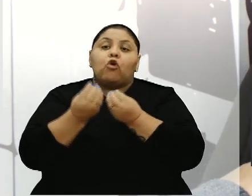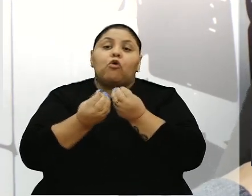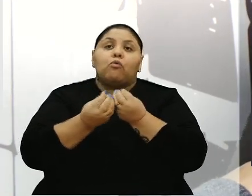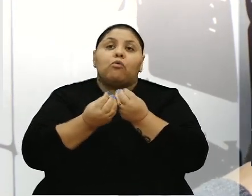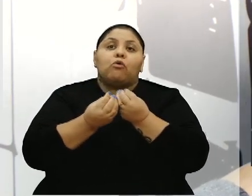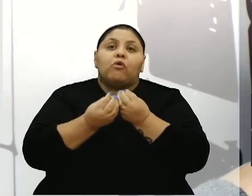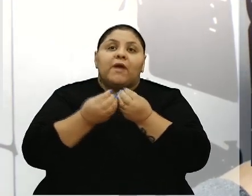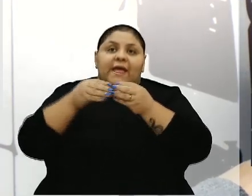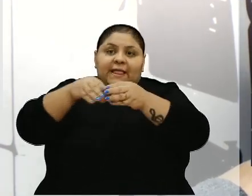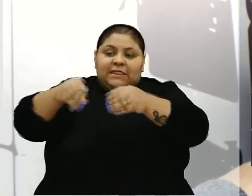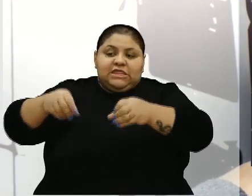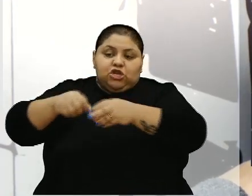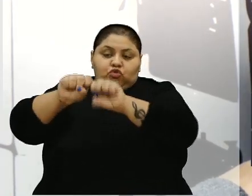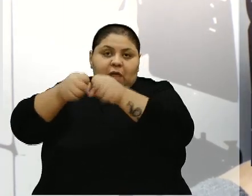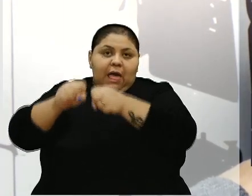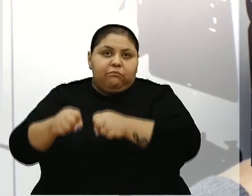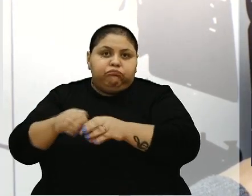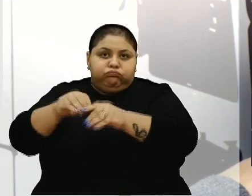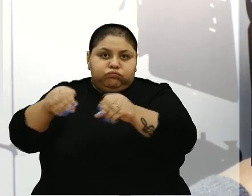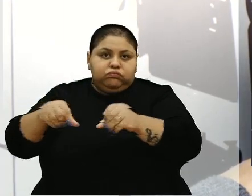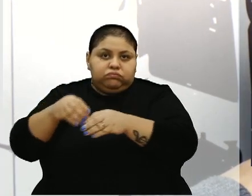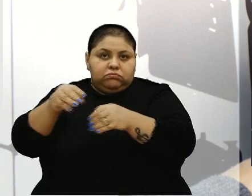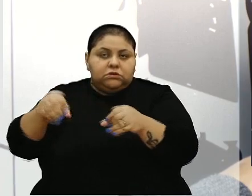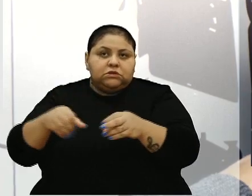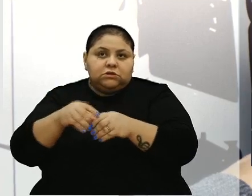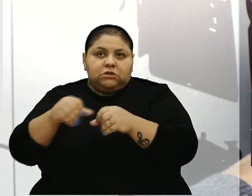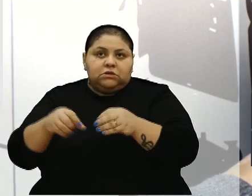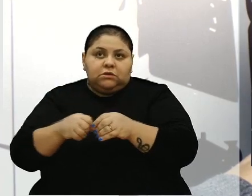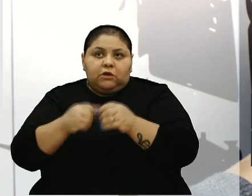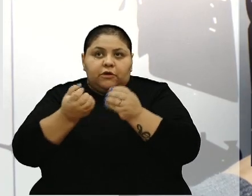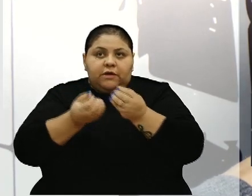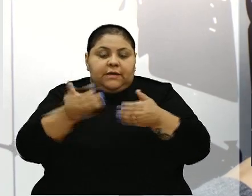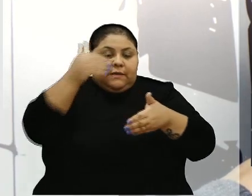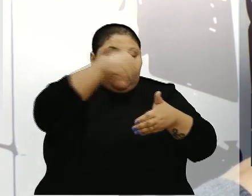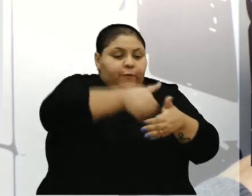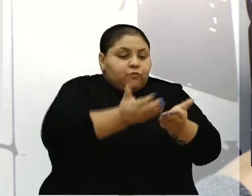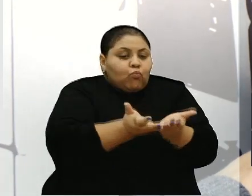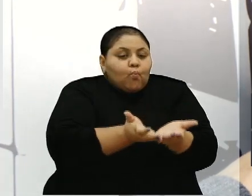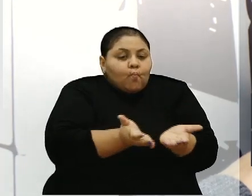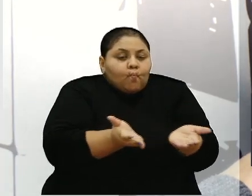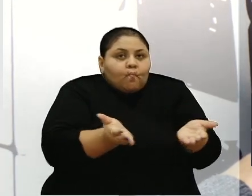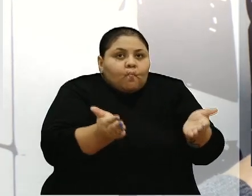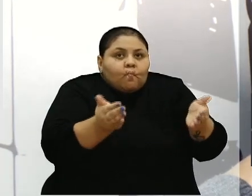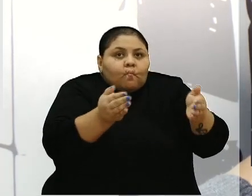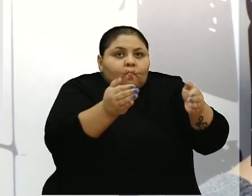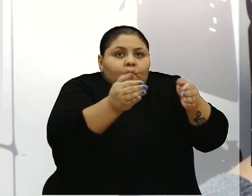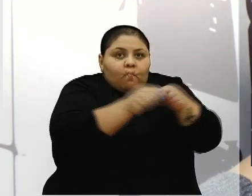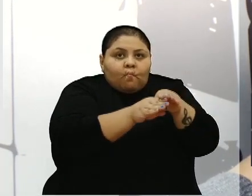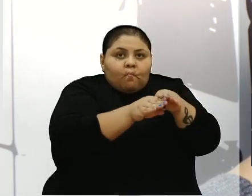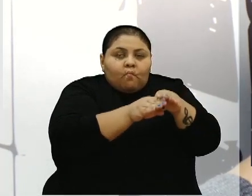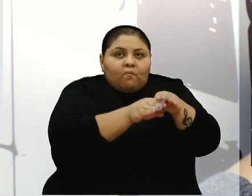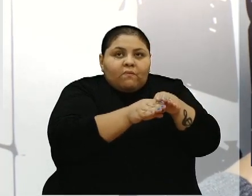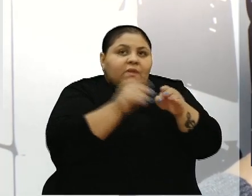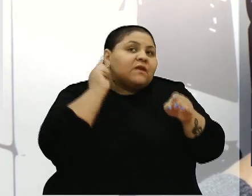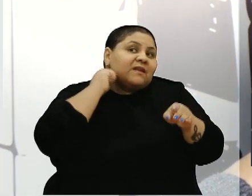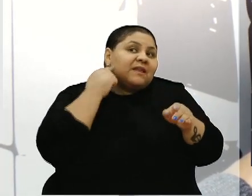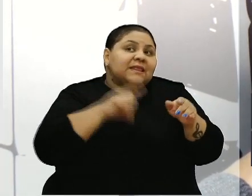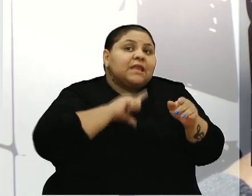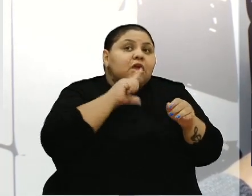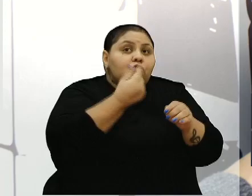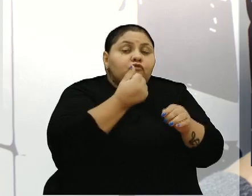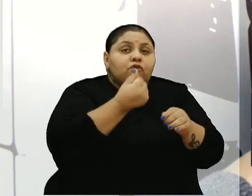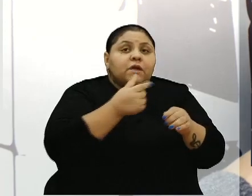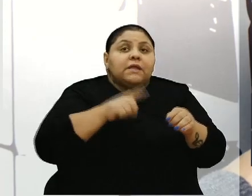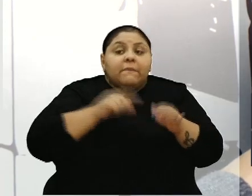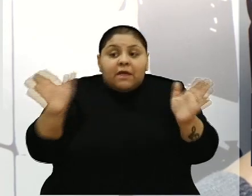triturar processar e e compactar né porque o resíduo ele vai acabar tendo um um valor e também trazer um